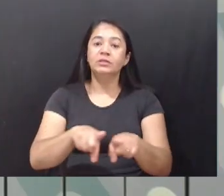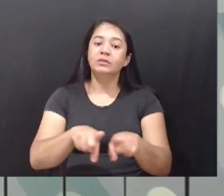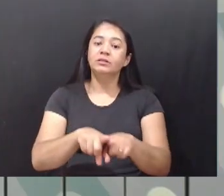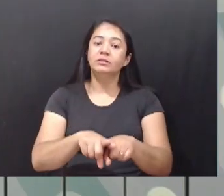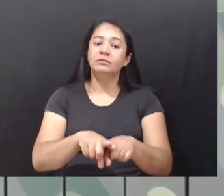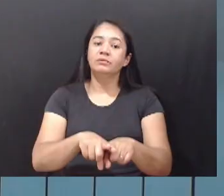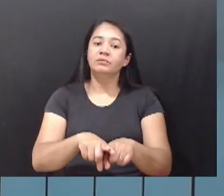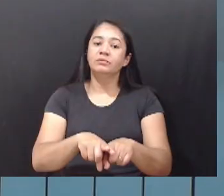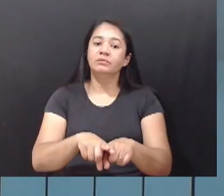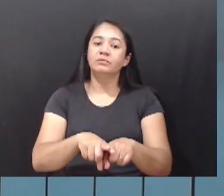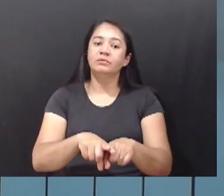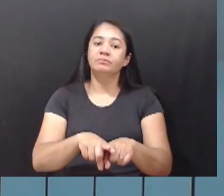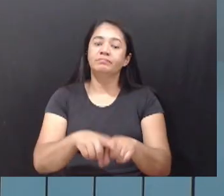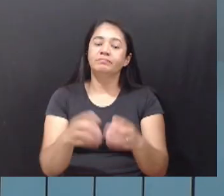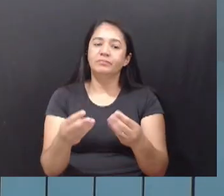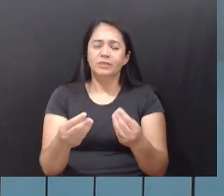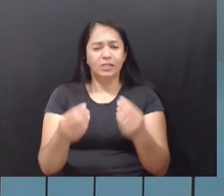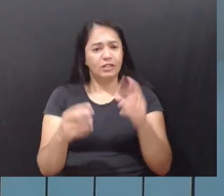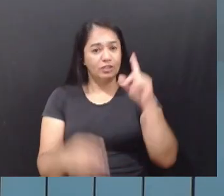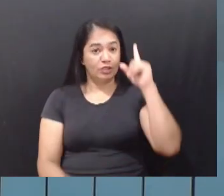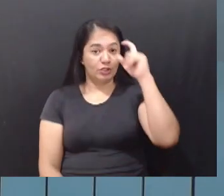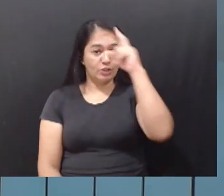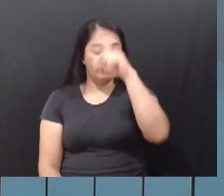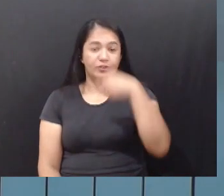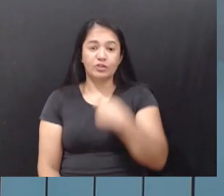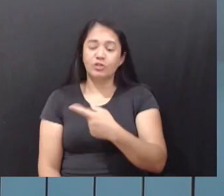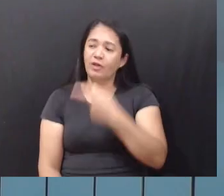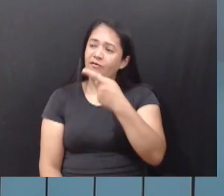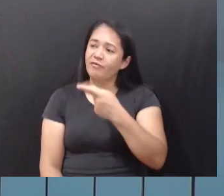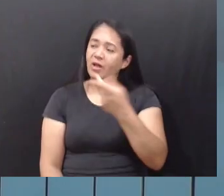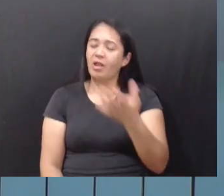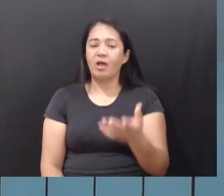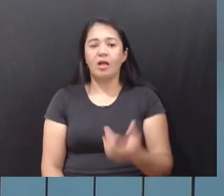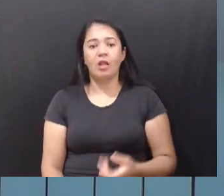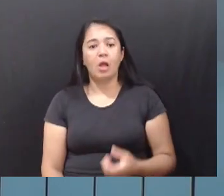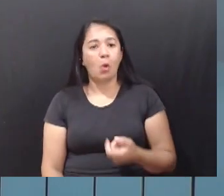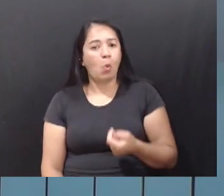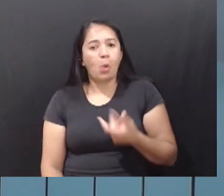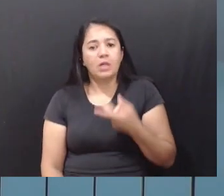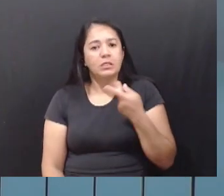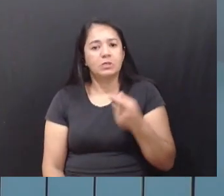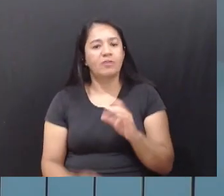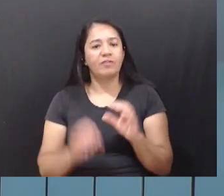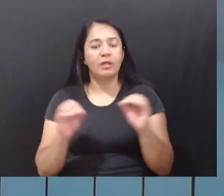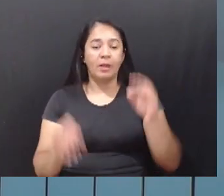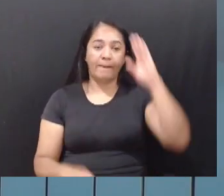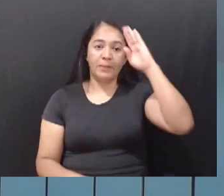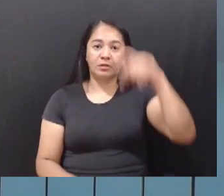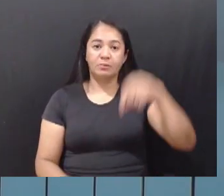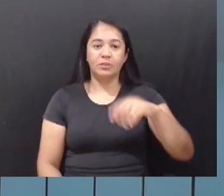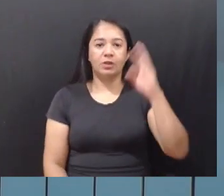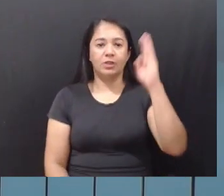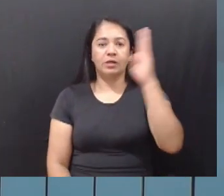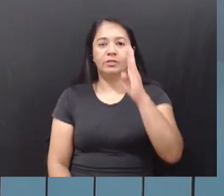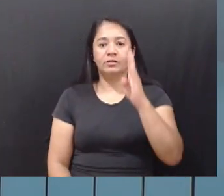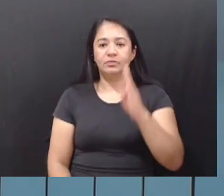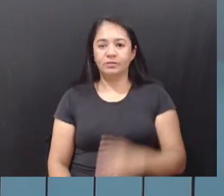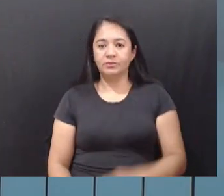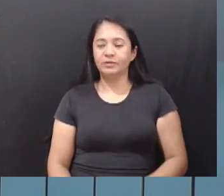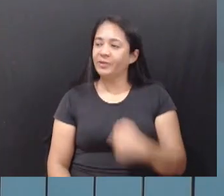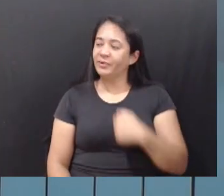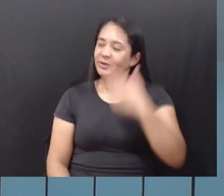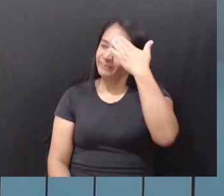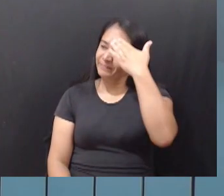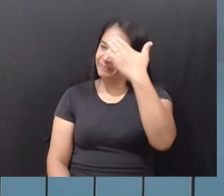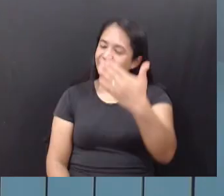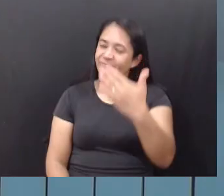tempo tão difícil, né, da gente falar, tão pouco falado, principalmente aqui no Brasil. Então, eu